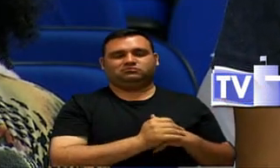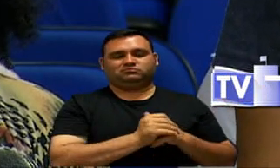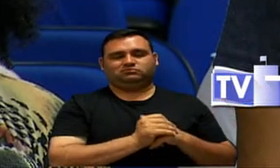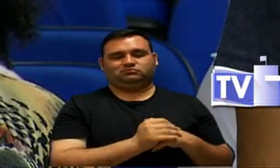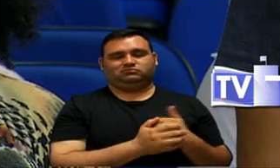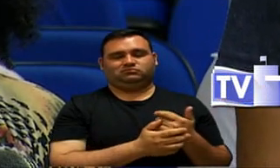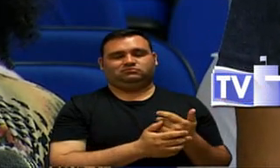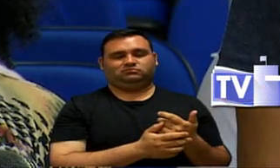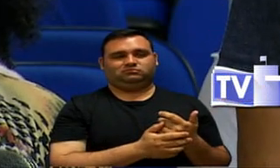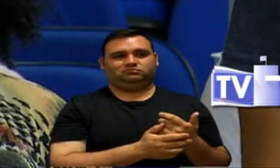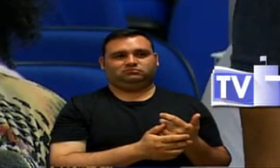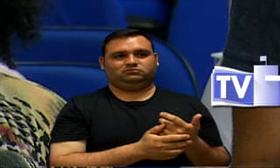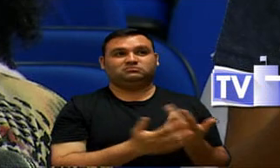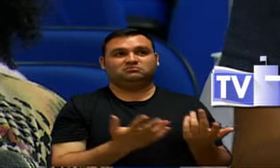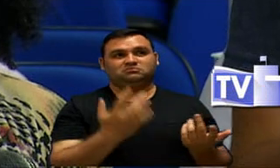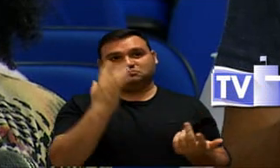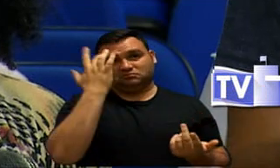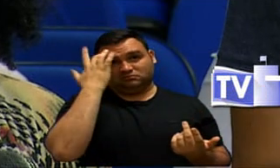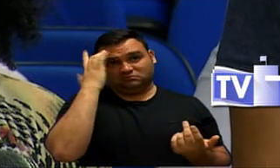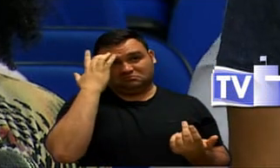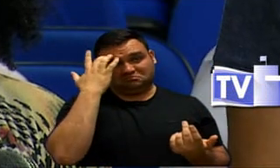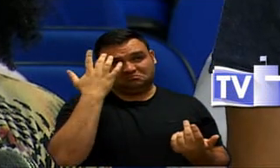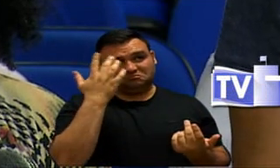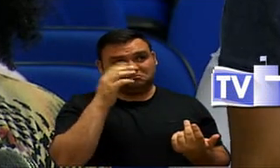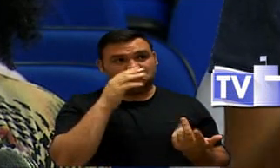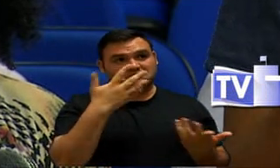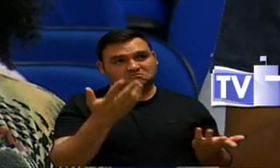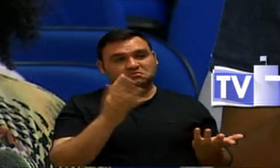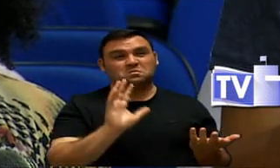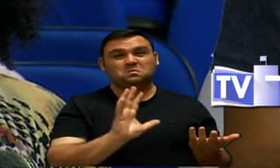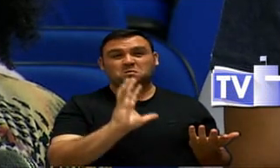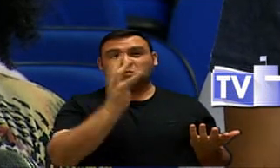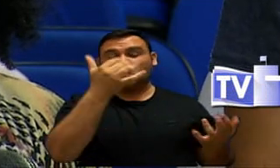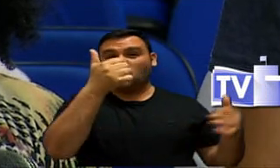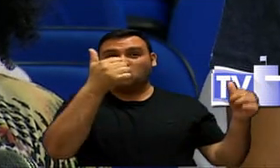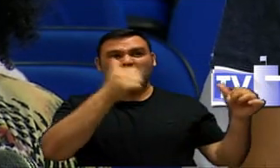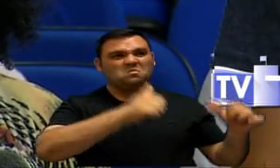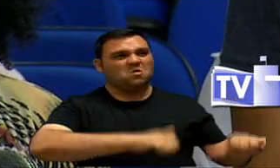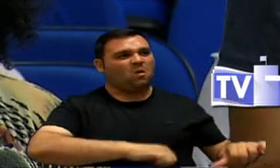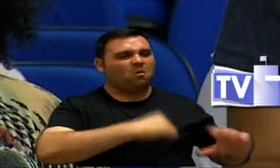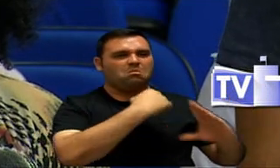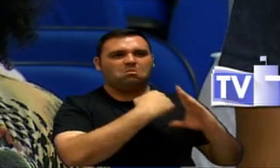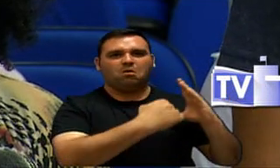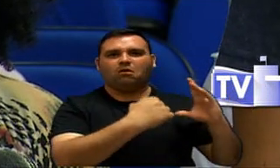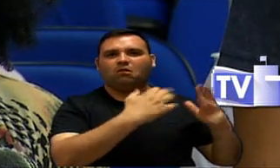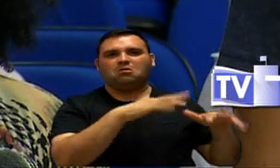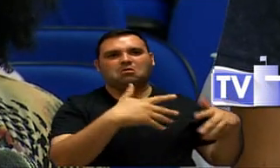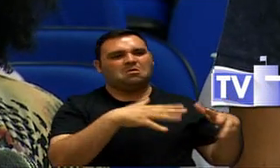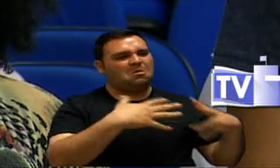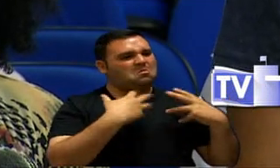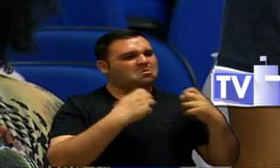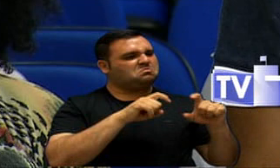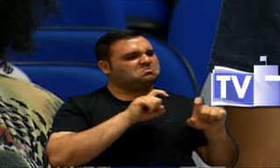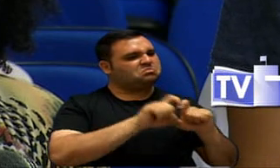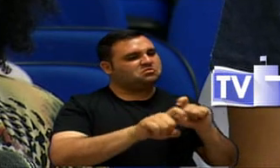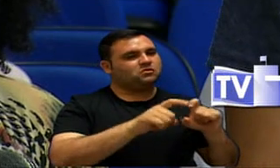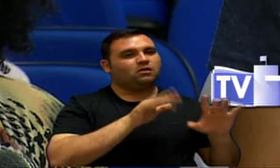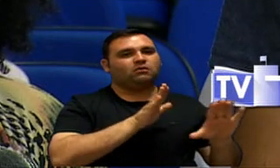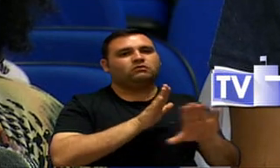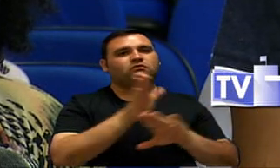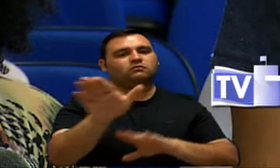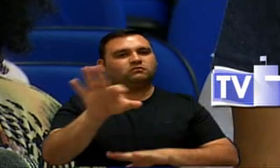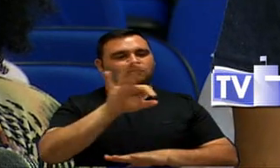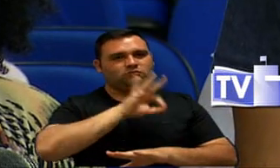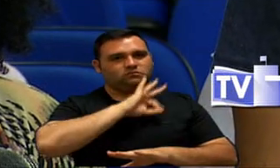E eu acho que se tivesse assim, acontecido coisas piores, eu procuraria a